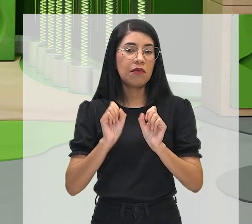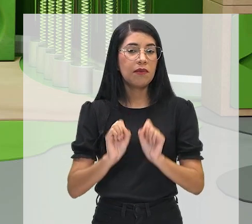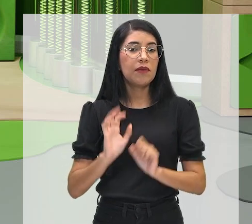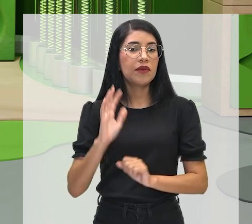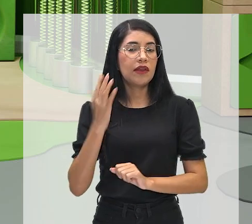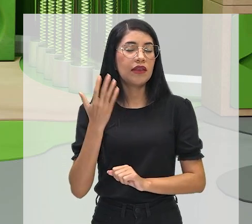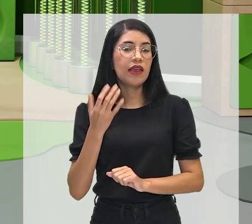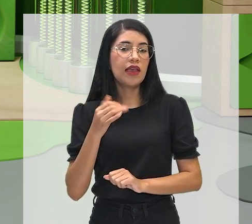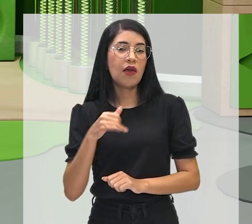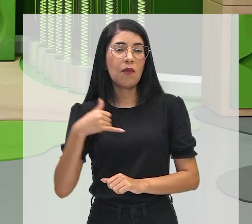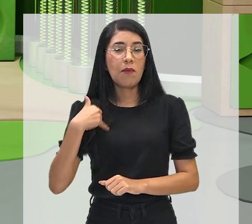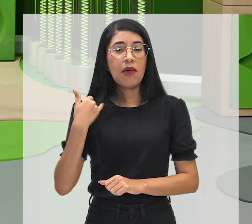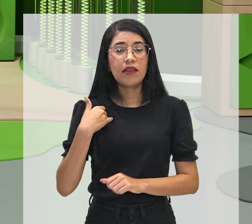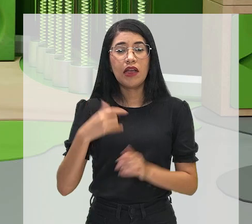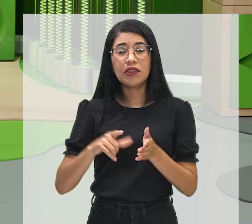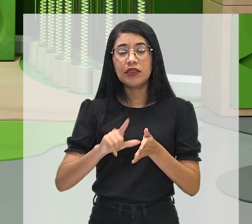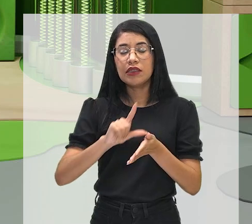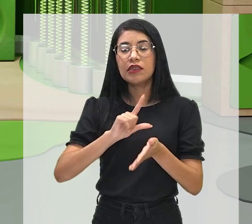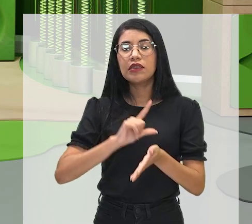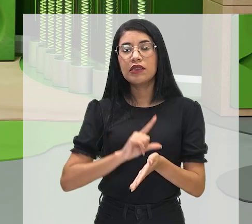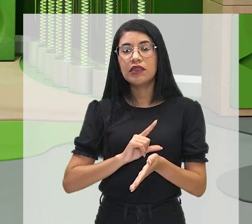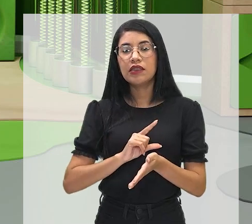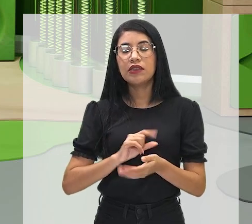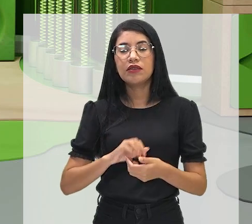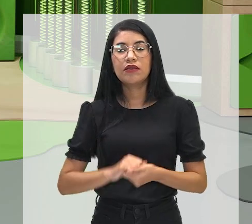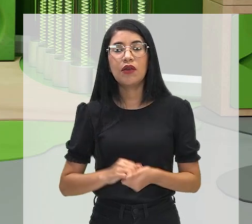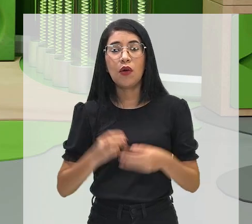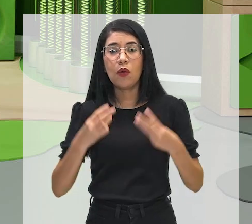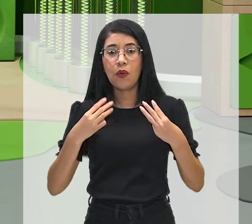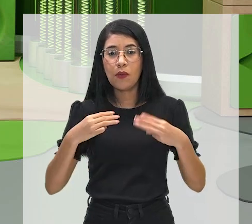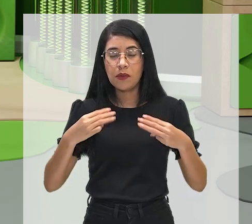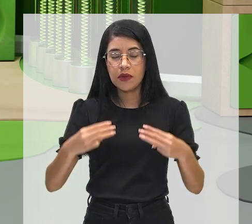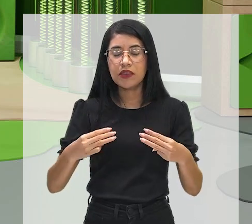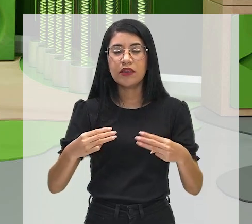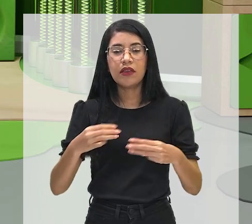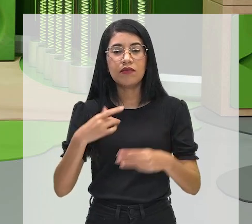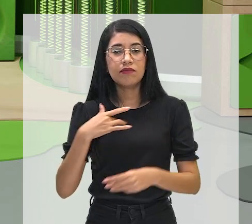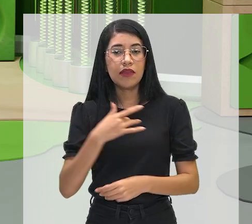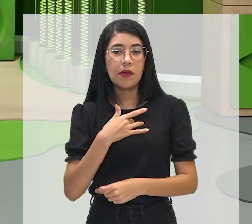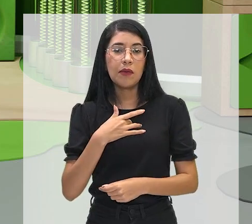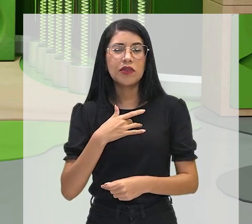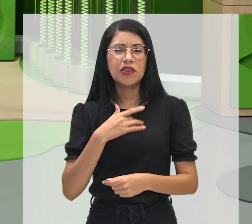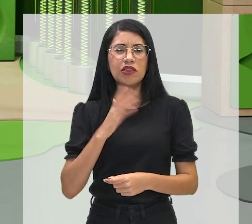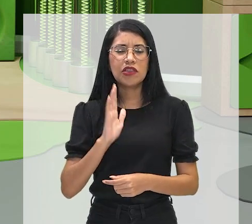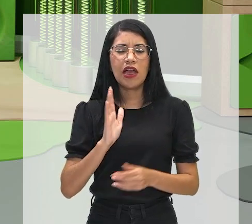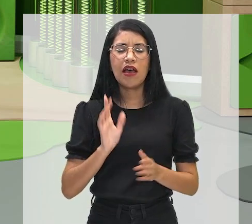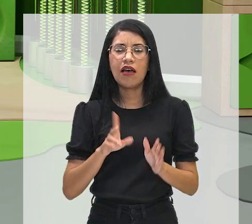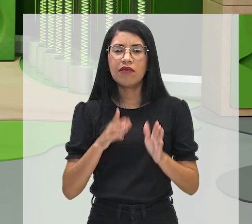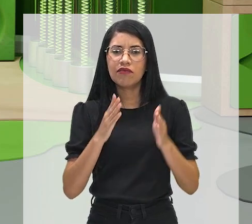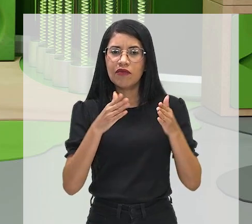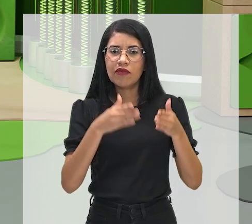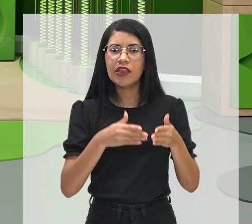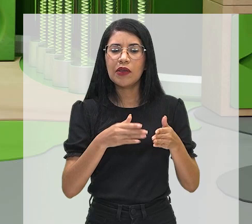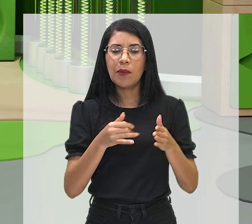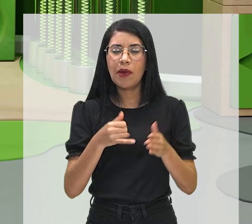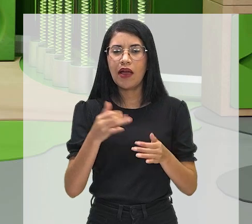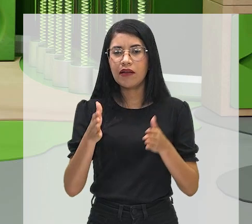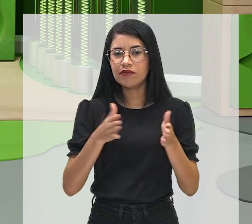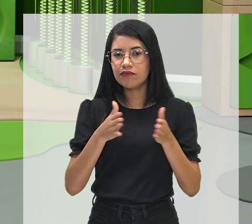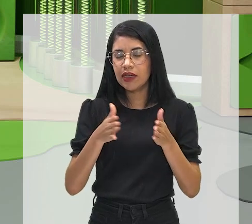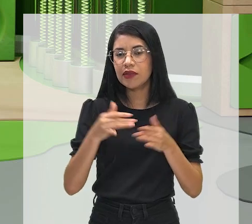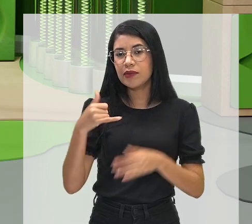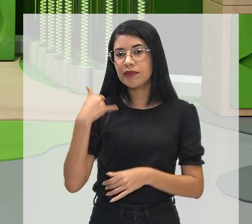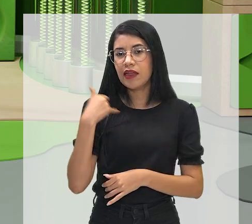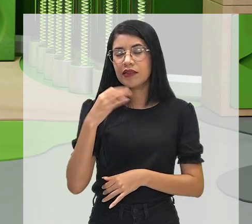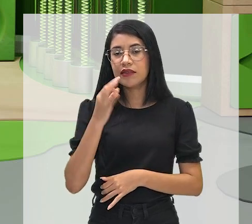né? Pode vir numa idade mais cedo do que o Ministério da Saúde já determinou ali que é uma idade correta,